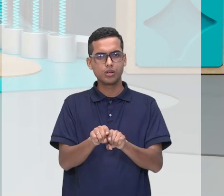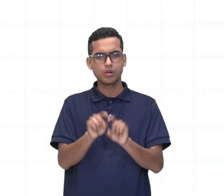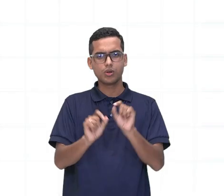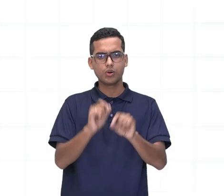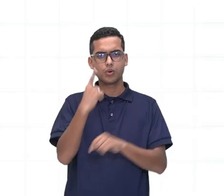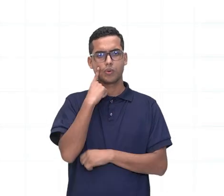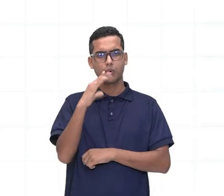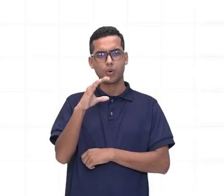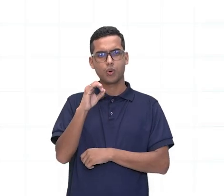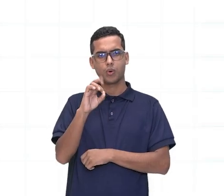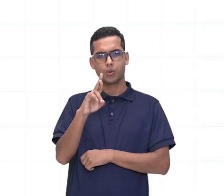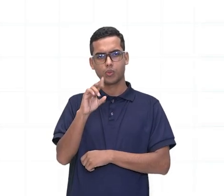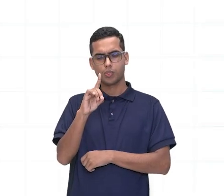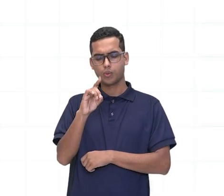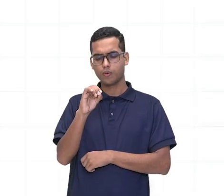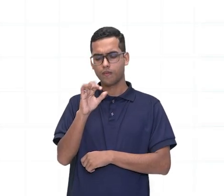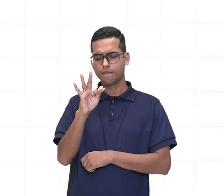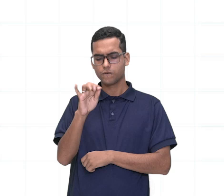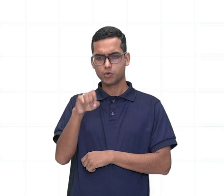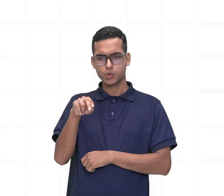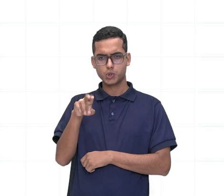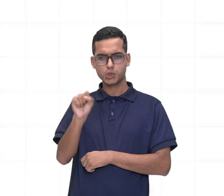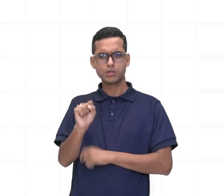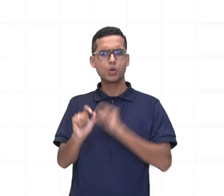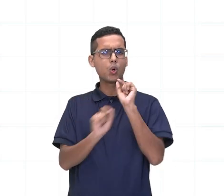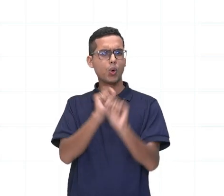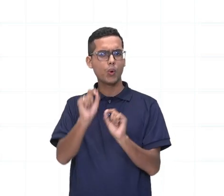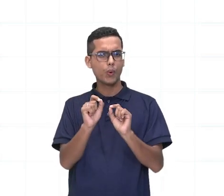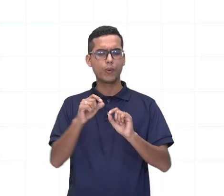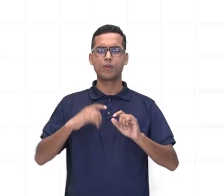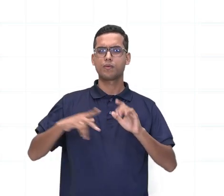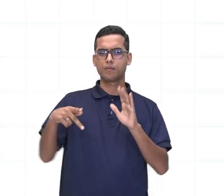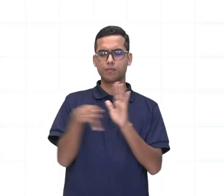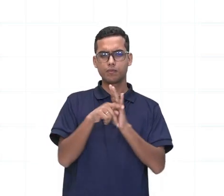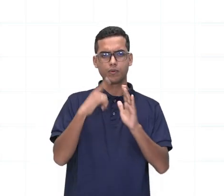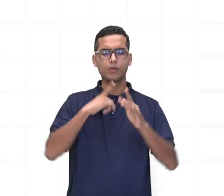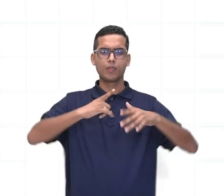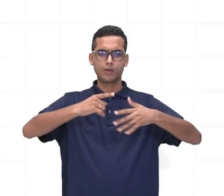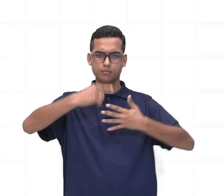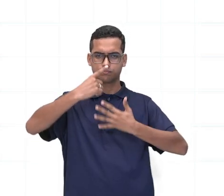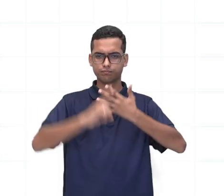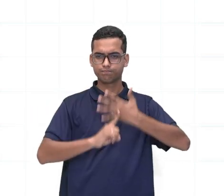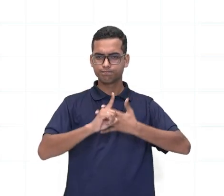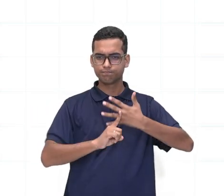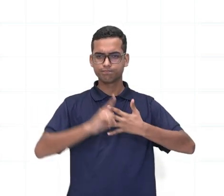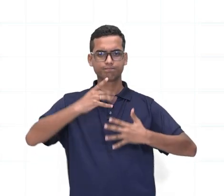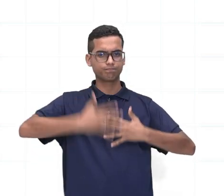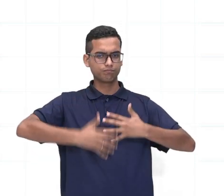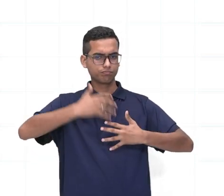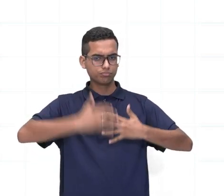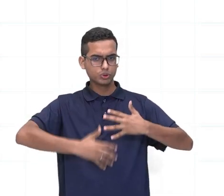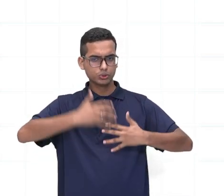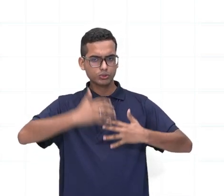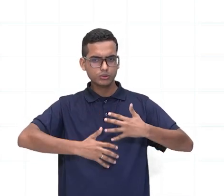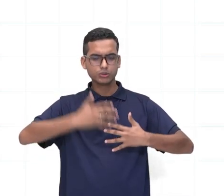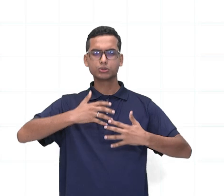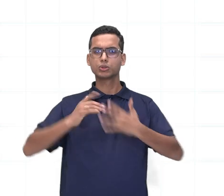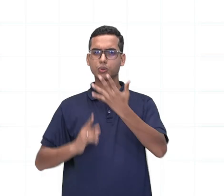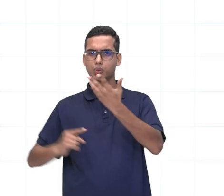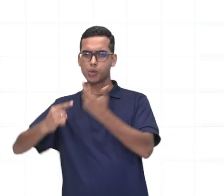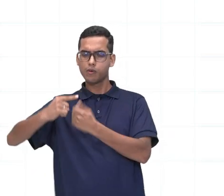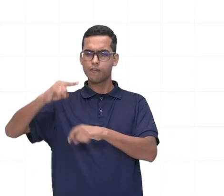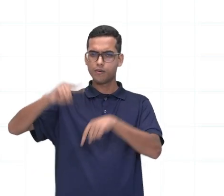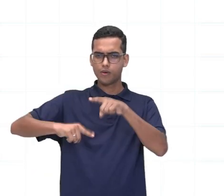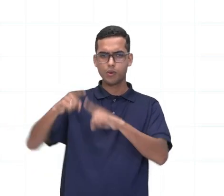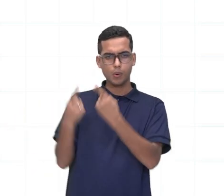cordofones. Bem, os cordofones são os instrumentos de corda. São conjunto de instrumentos